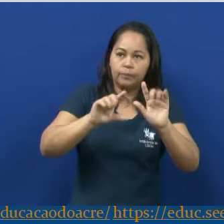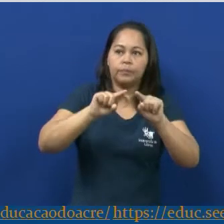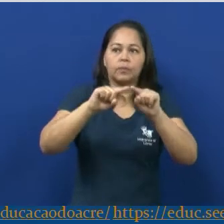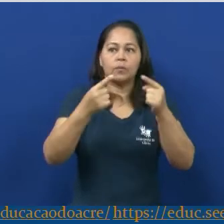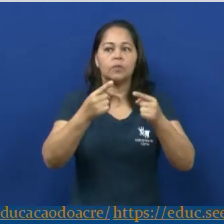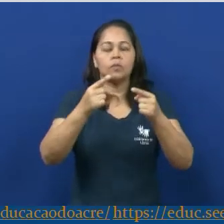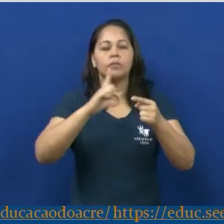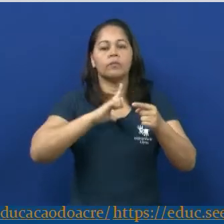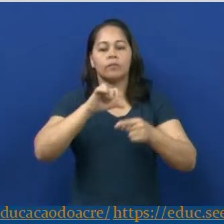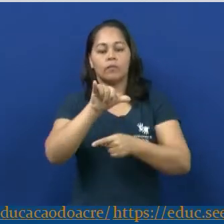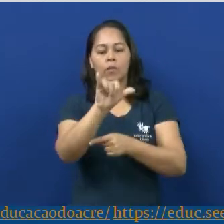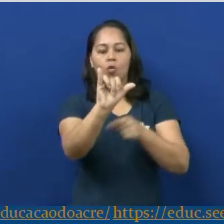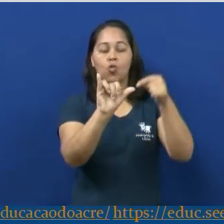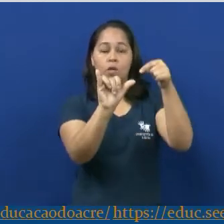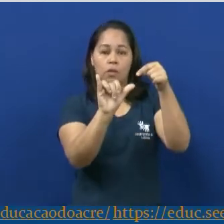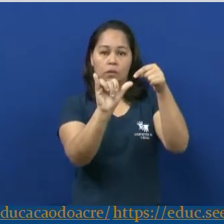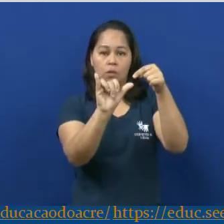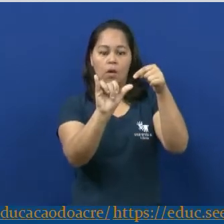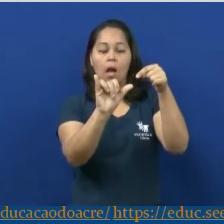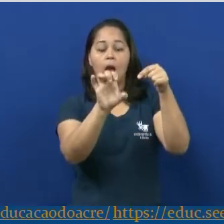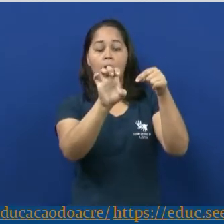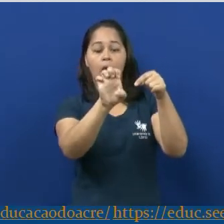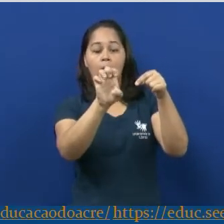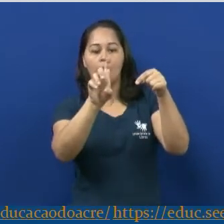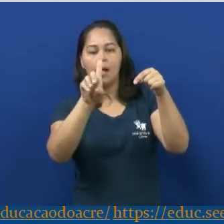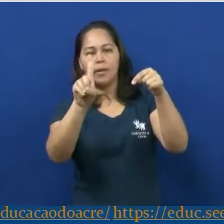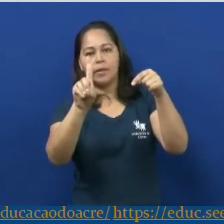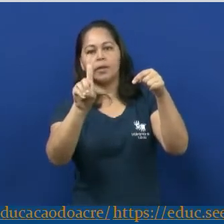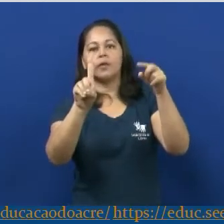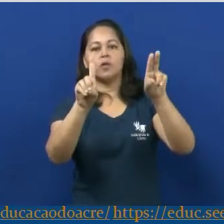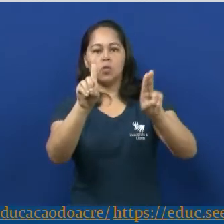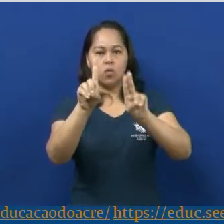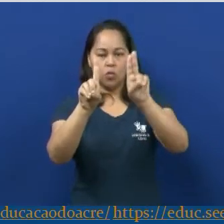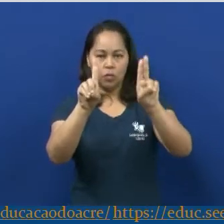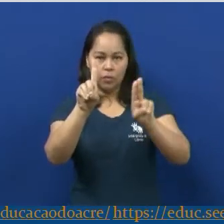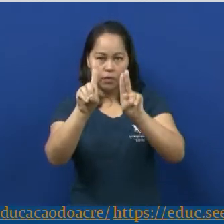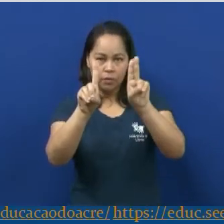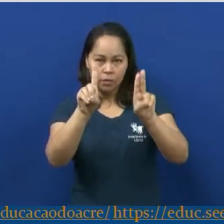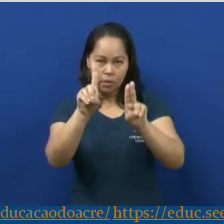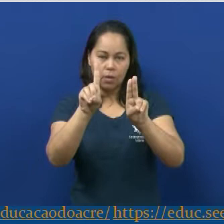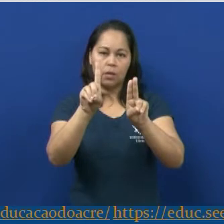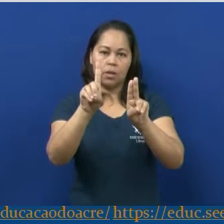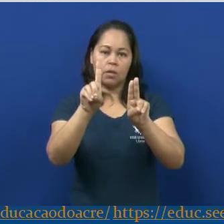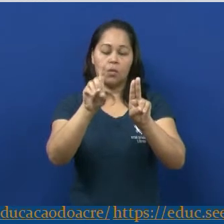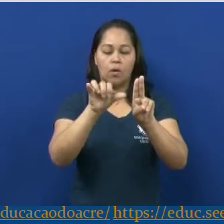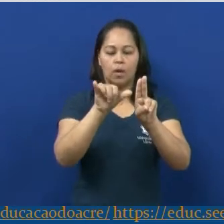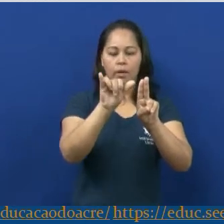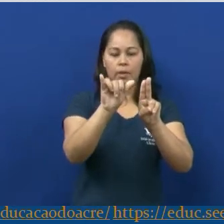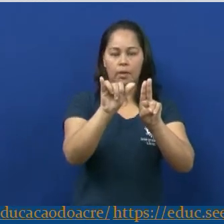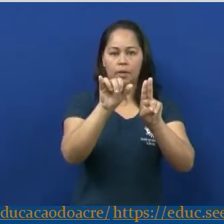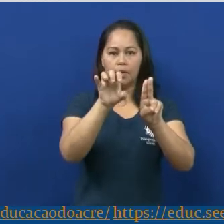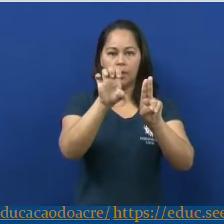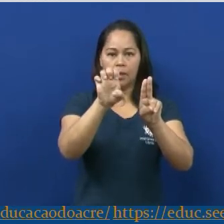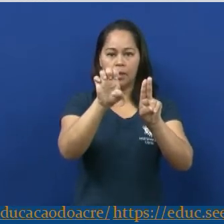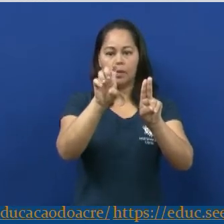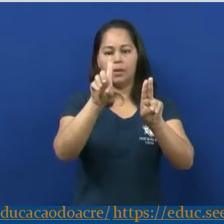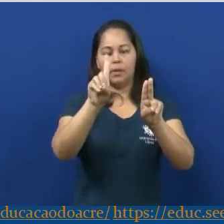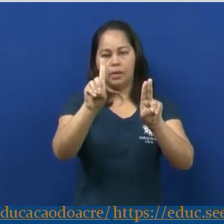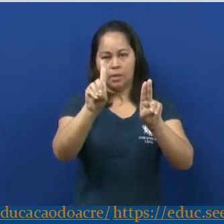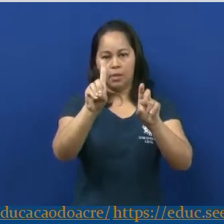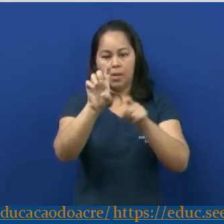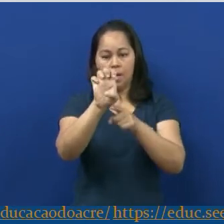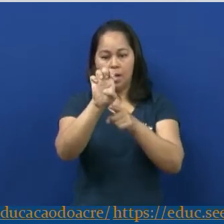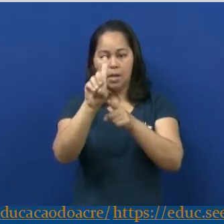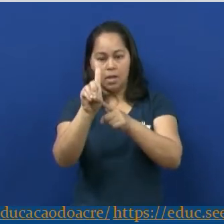tem uma vogal quando os verbos são terminar e precedidos de vogais você põe o edi